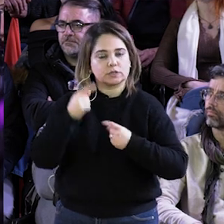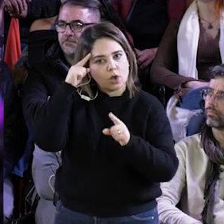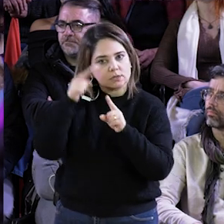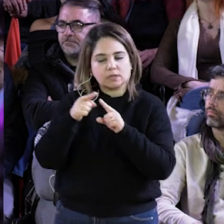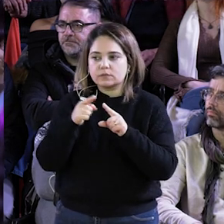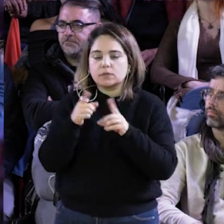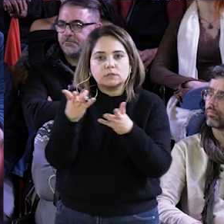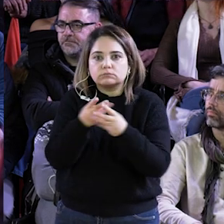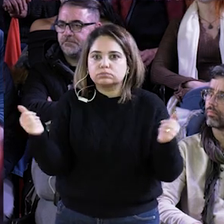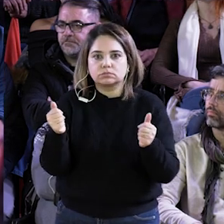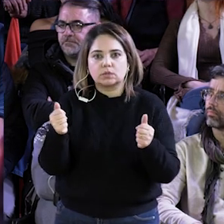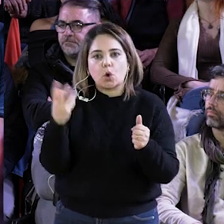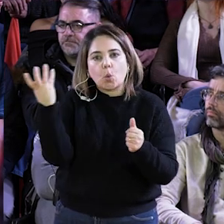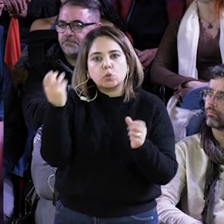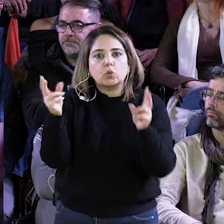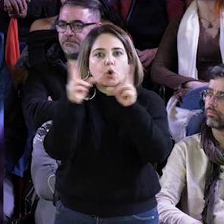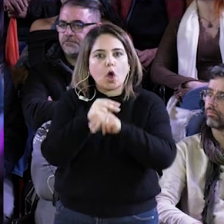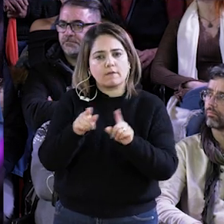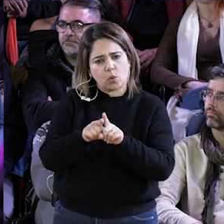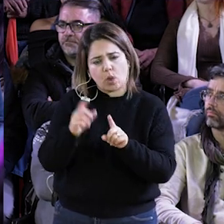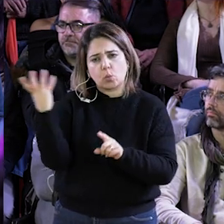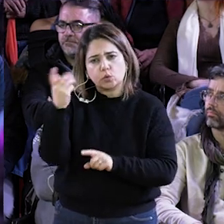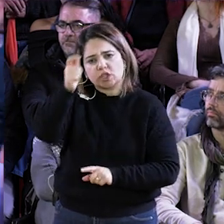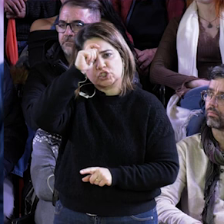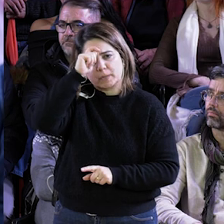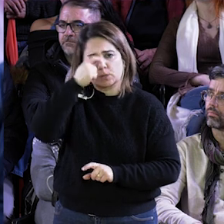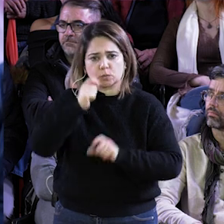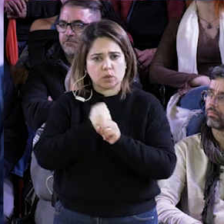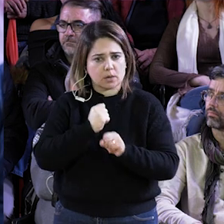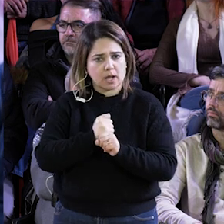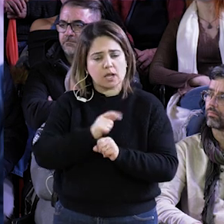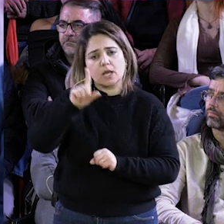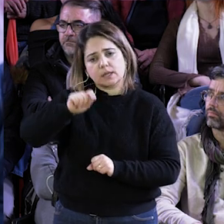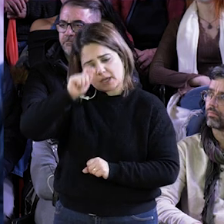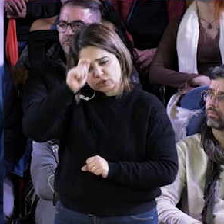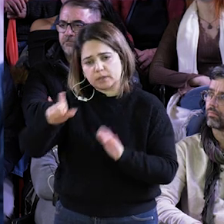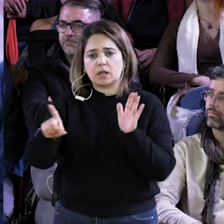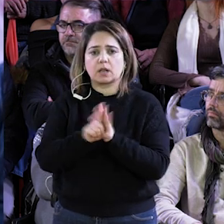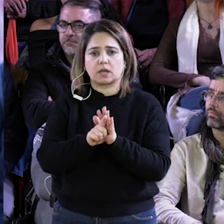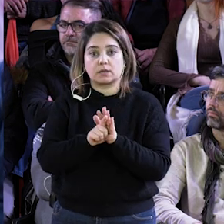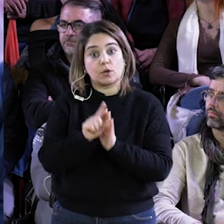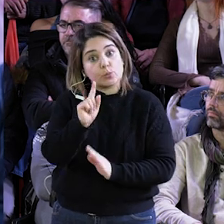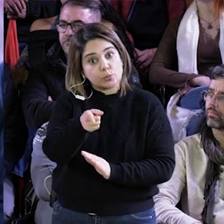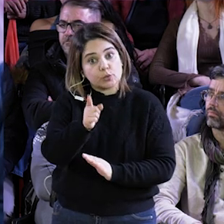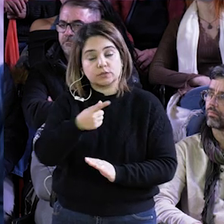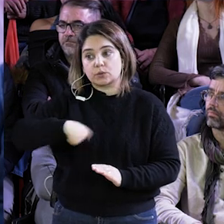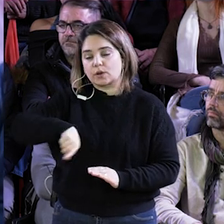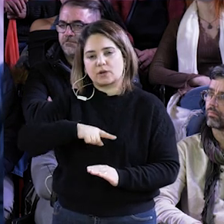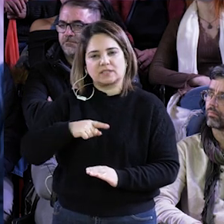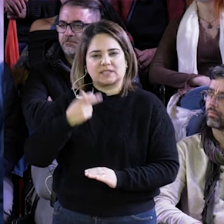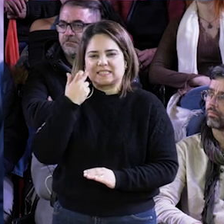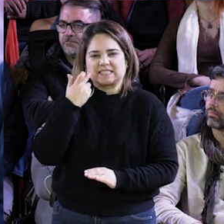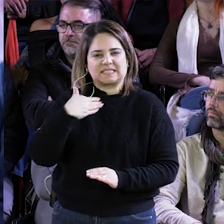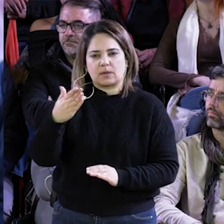para uma maioria que imponha uma outra cultura de respeito por quem trabalha e de respeito pela lei. Foi para isso que utilizámos sempre